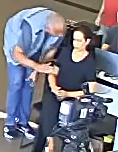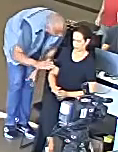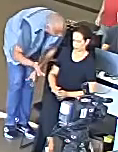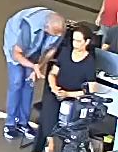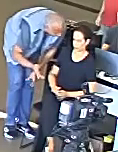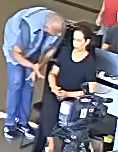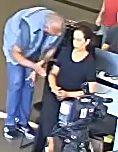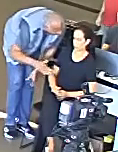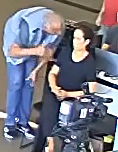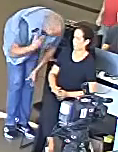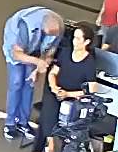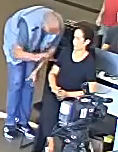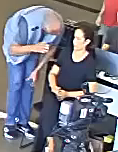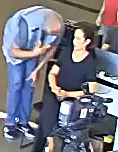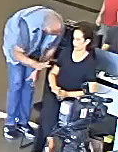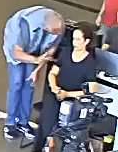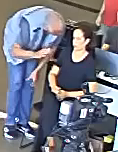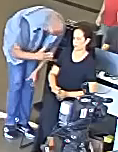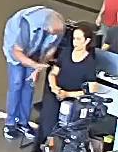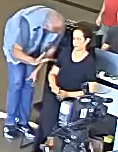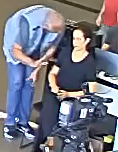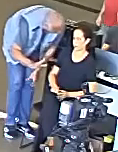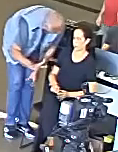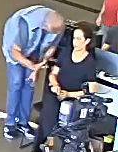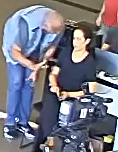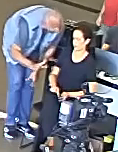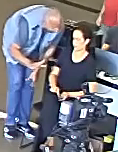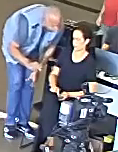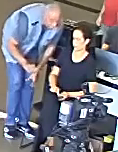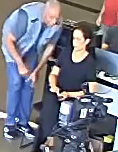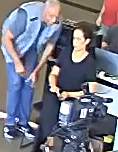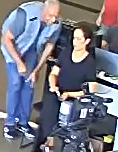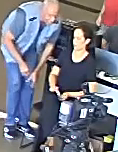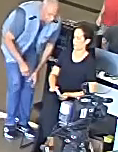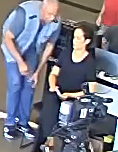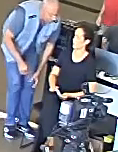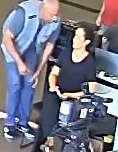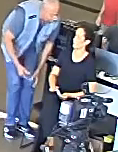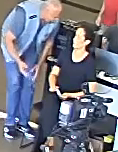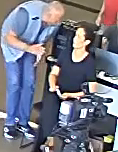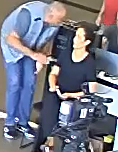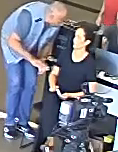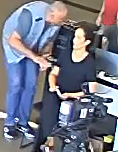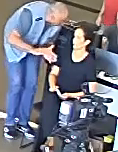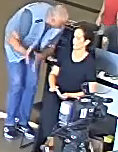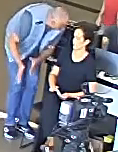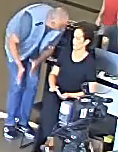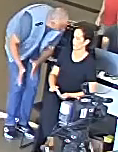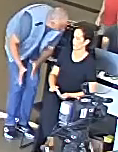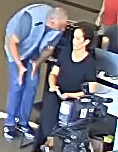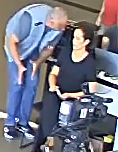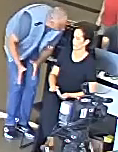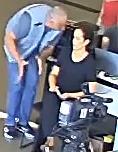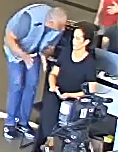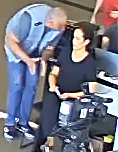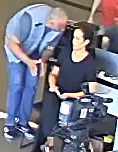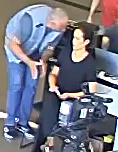sociedade sociedade brasileira do qual nós fazemos parte é incapaz de